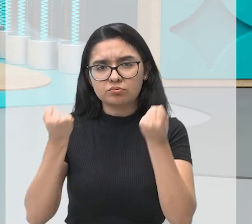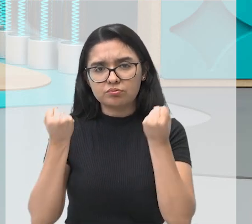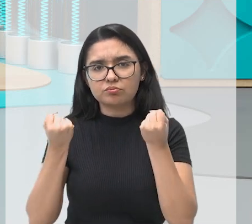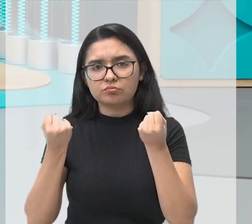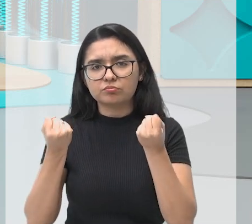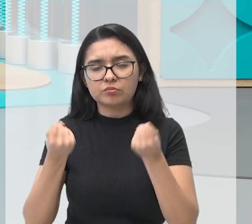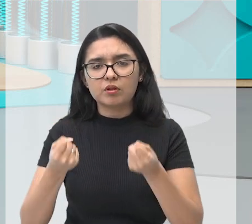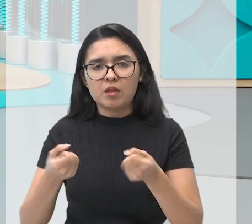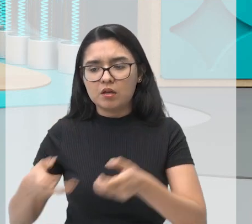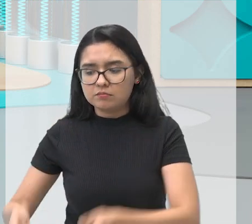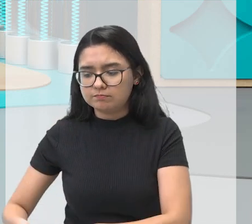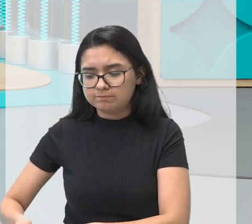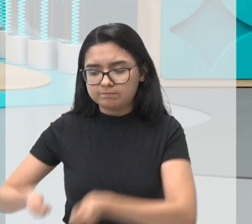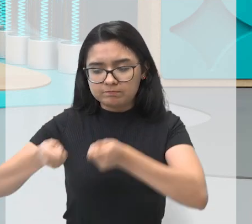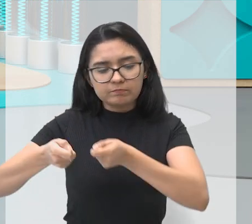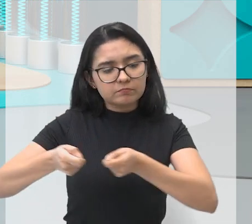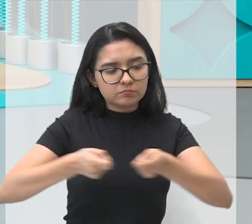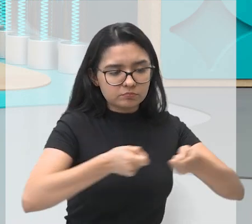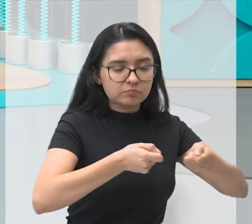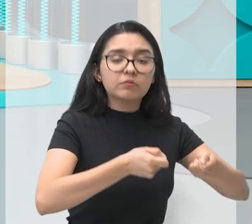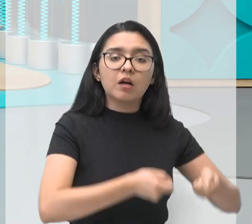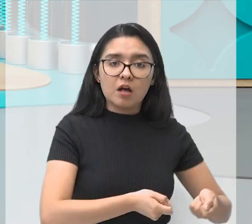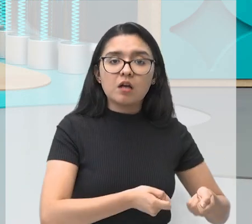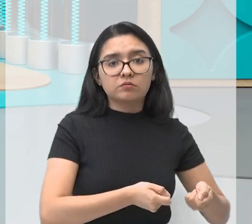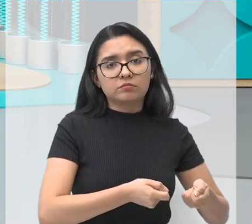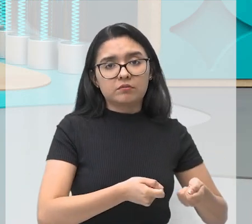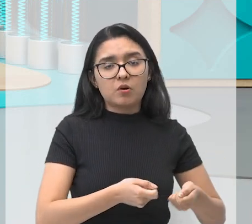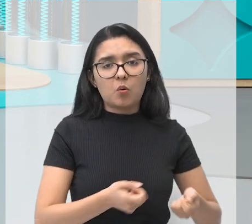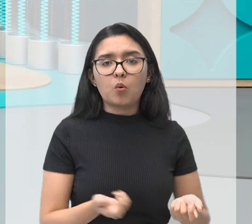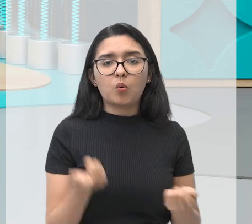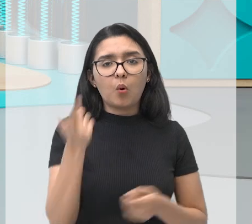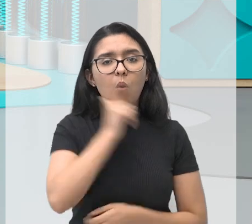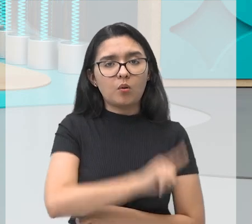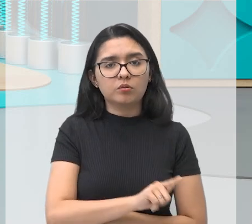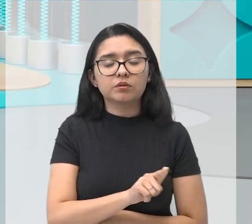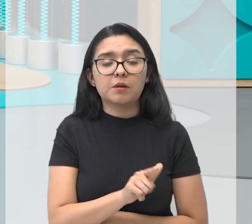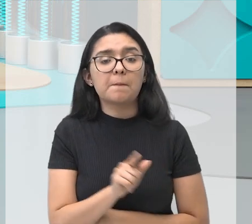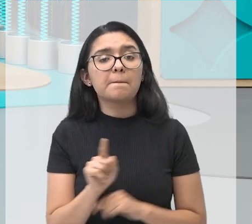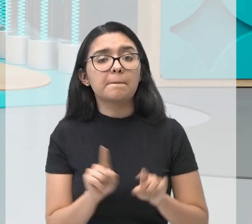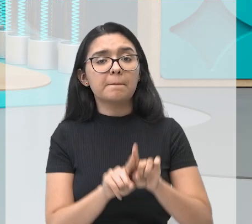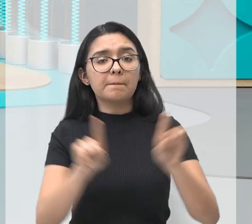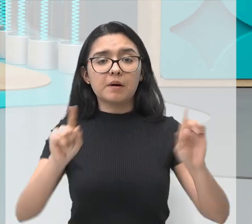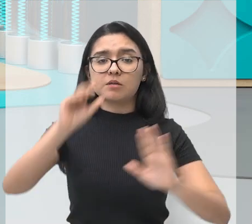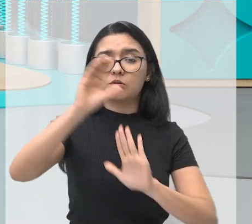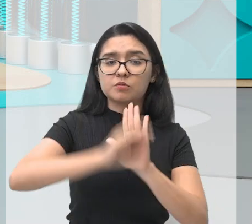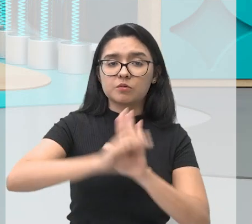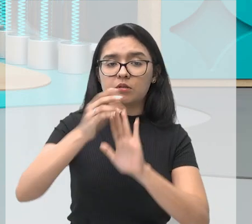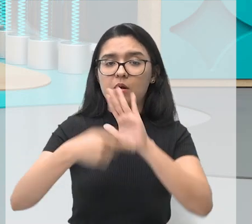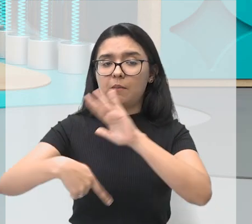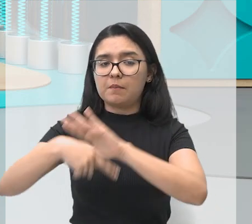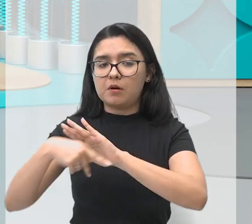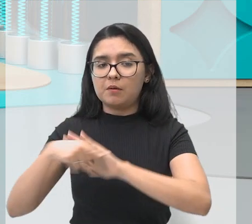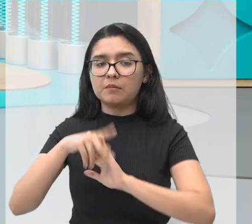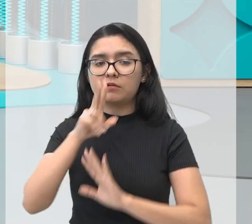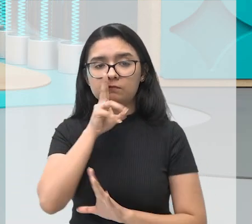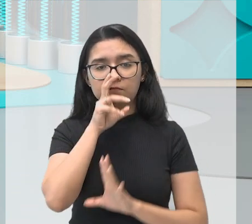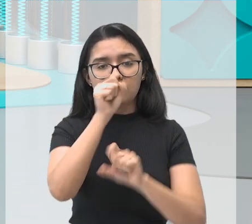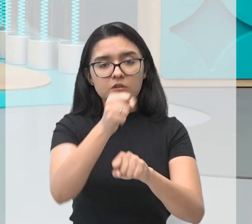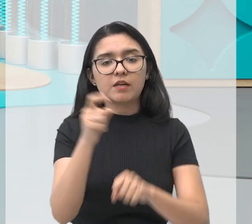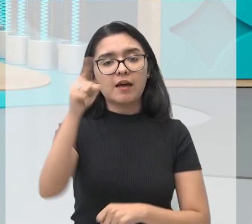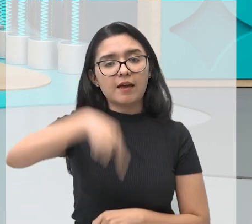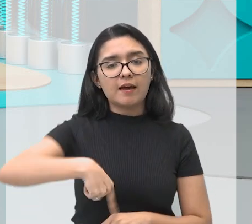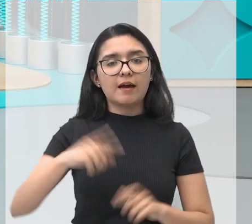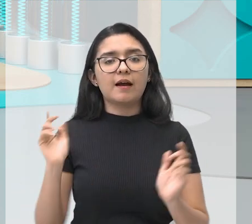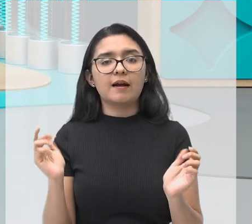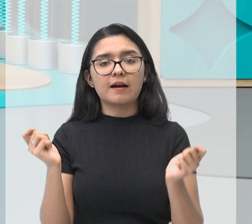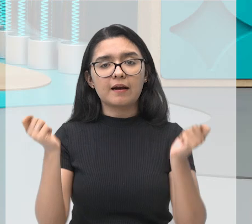mais carga, né? De ter a habilidade de carregar muito peso. Porém, o conceito de força, olha, é a capacidade